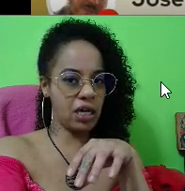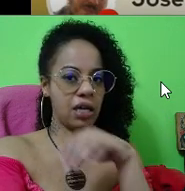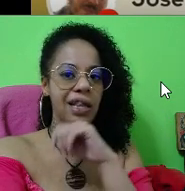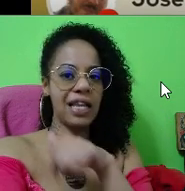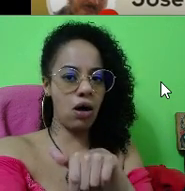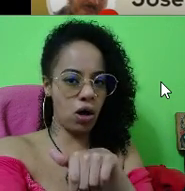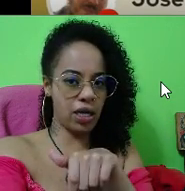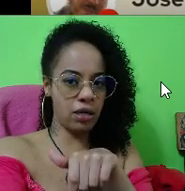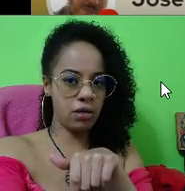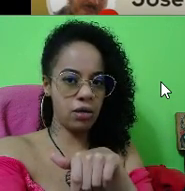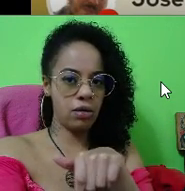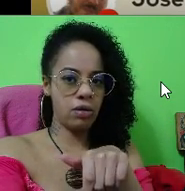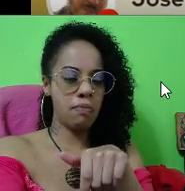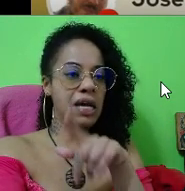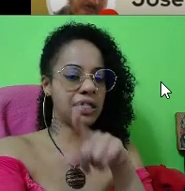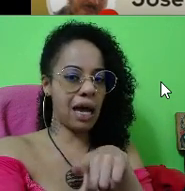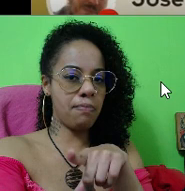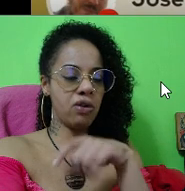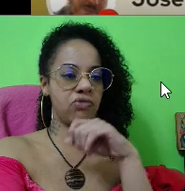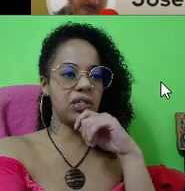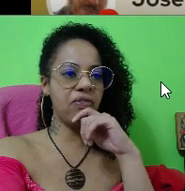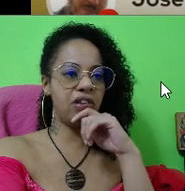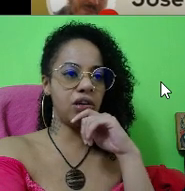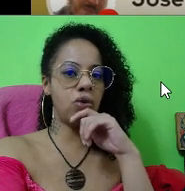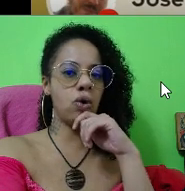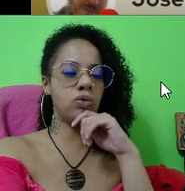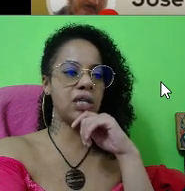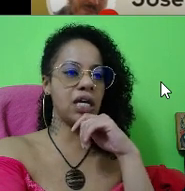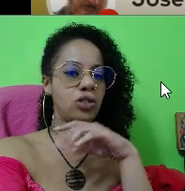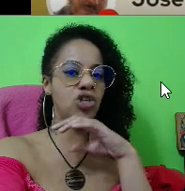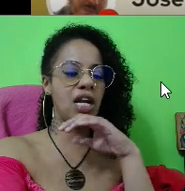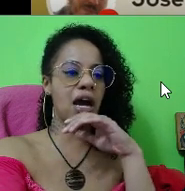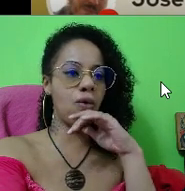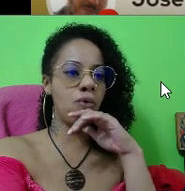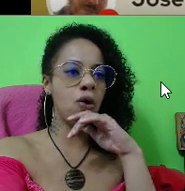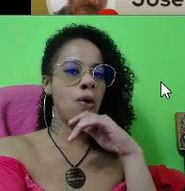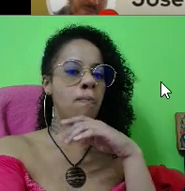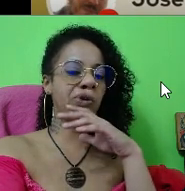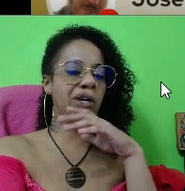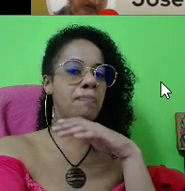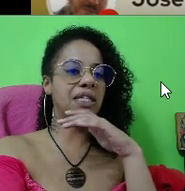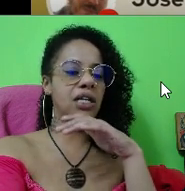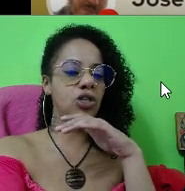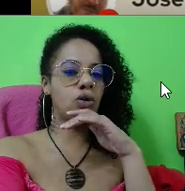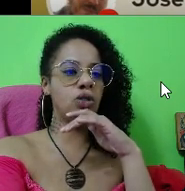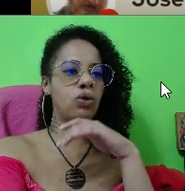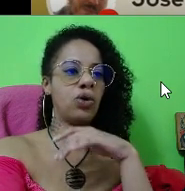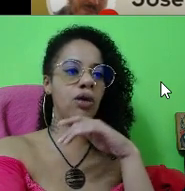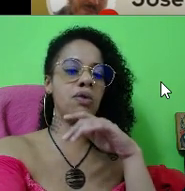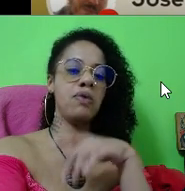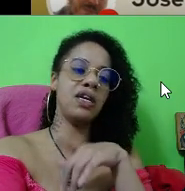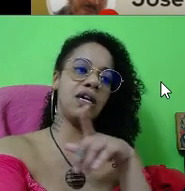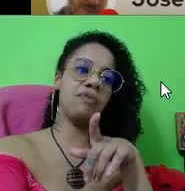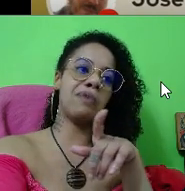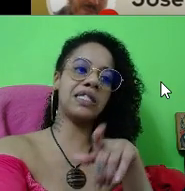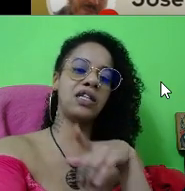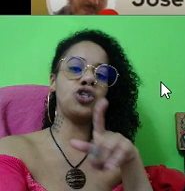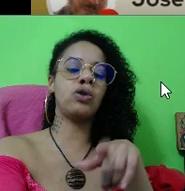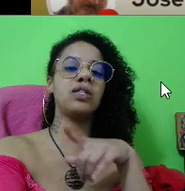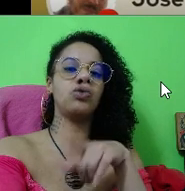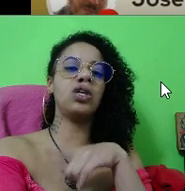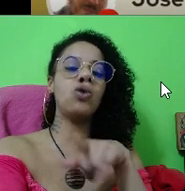fogueirinha da hora mas saiba que você tá falando com texto geral porque bastante coisa ocorreu